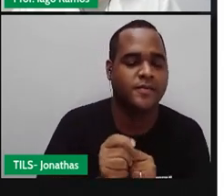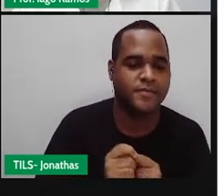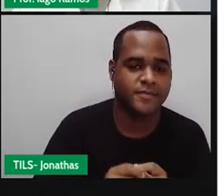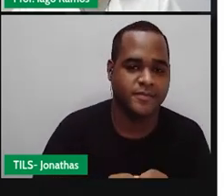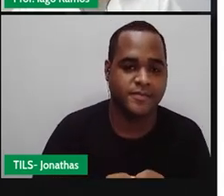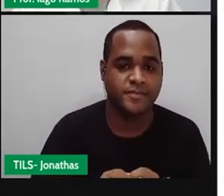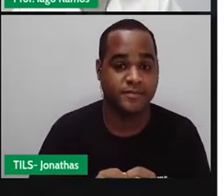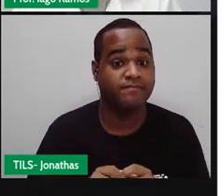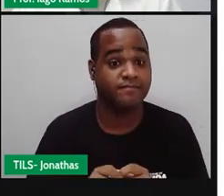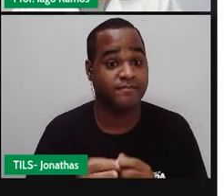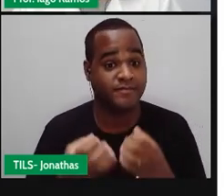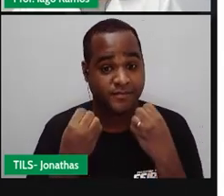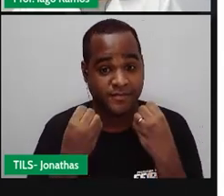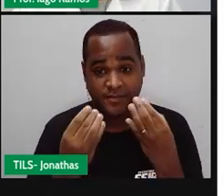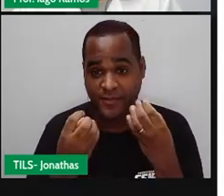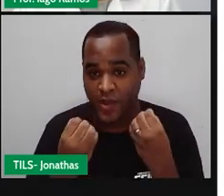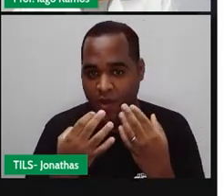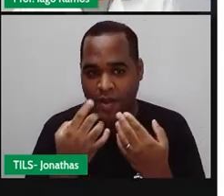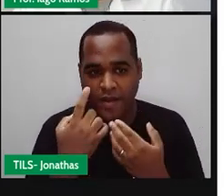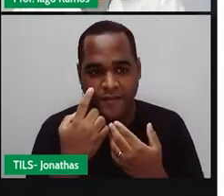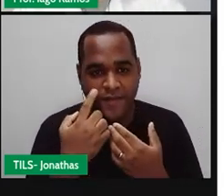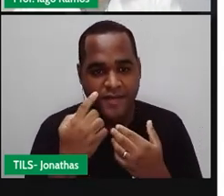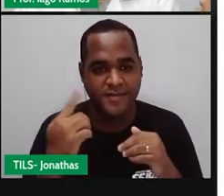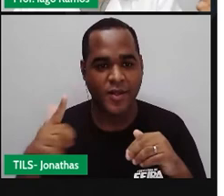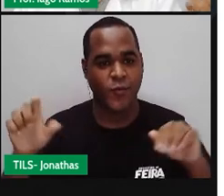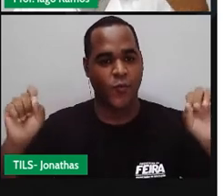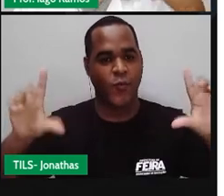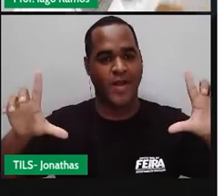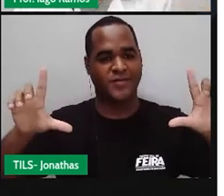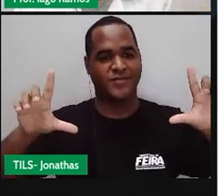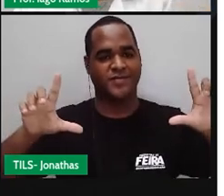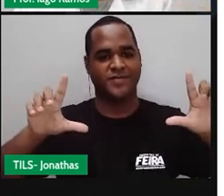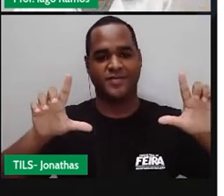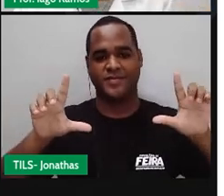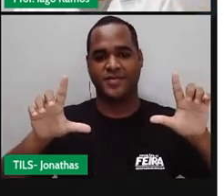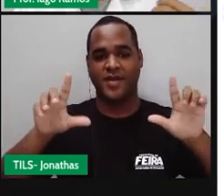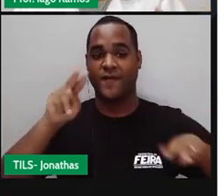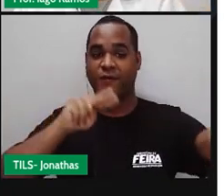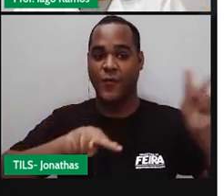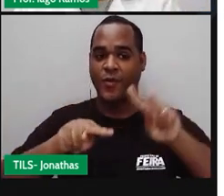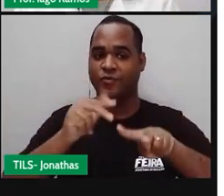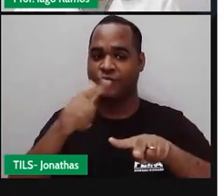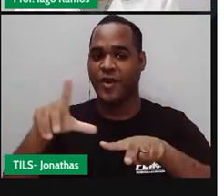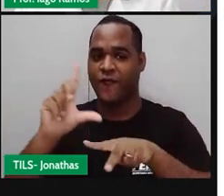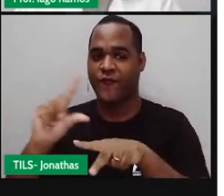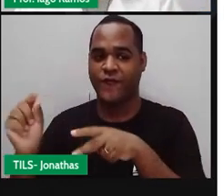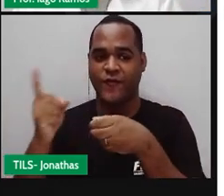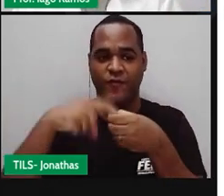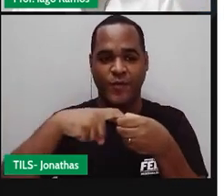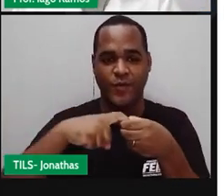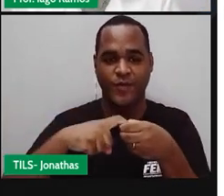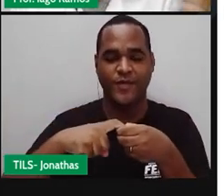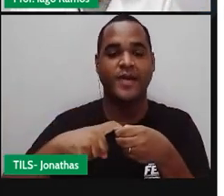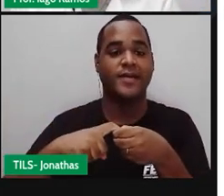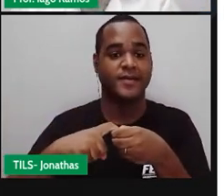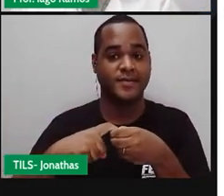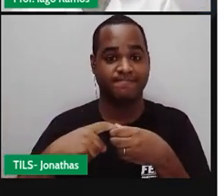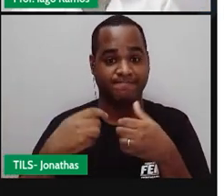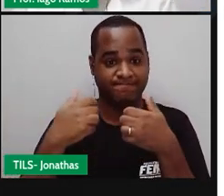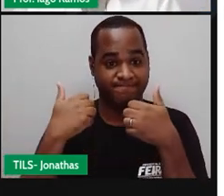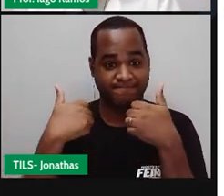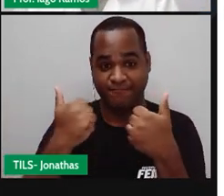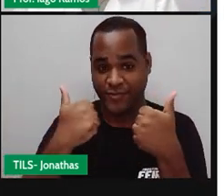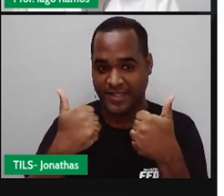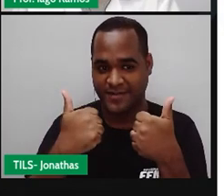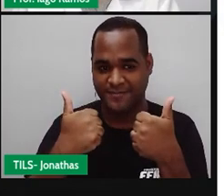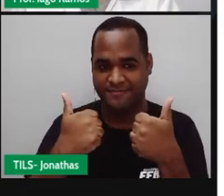Que belezinha olha só já fomos ao quadro já saímos dele e já voltamos Curtiu